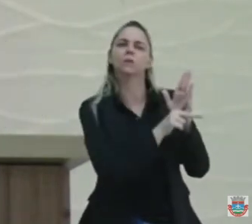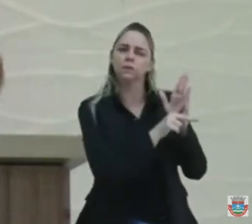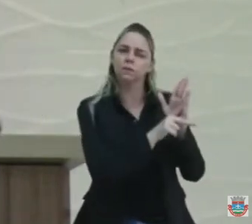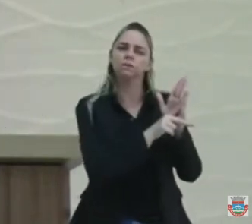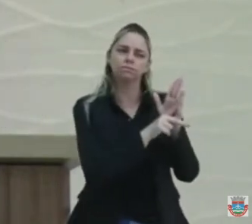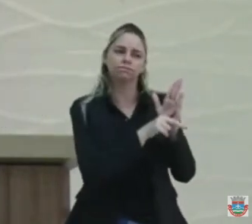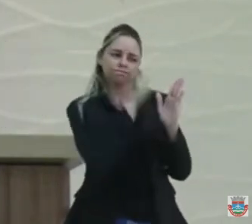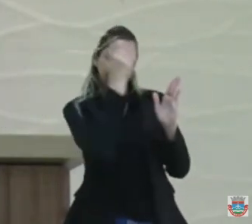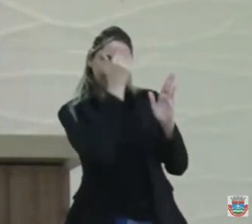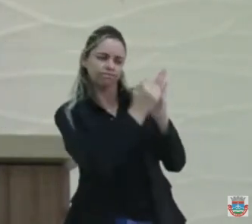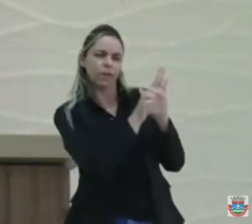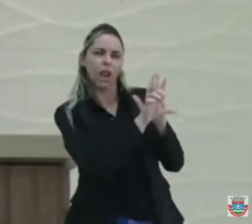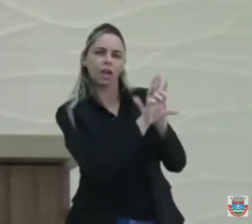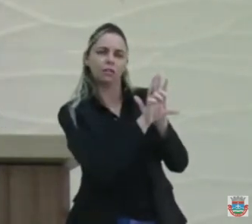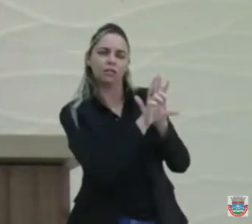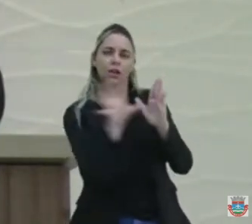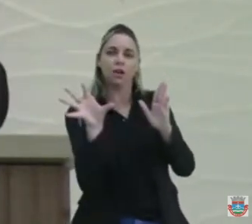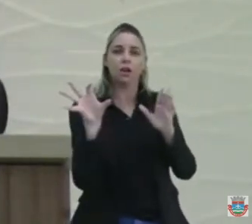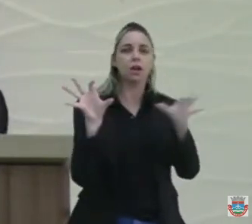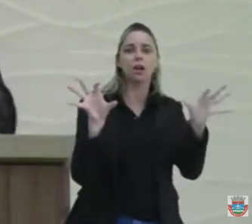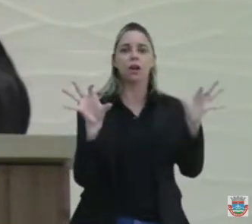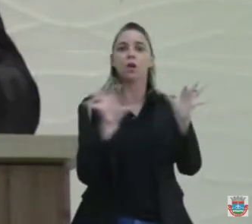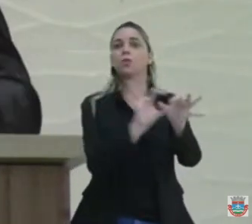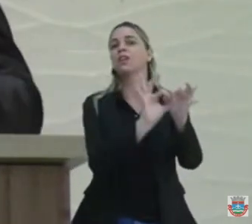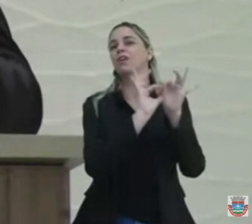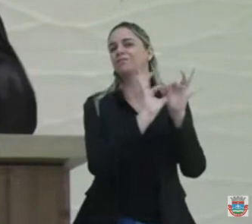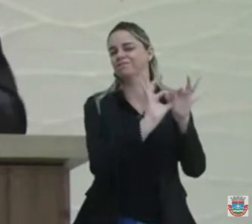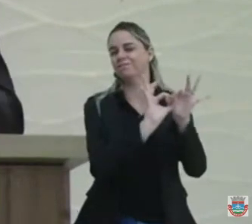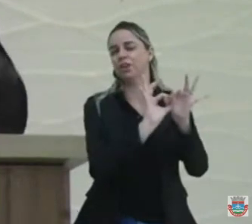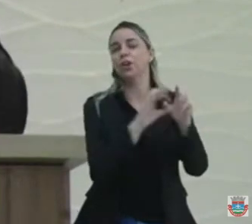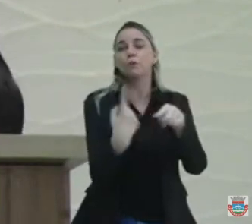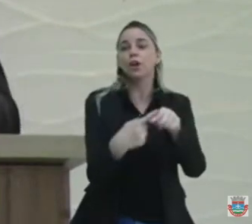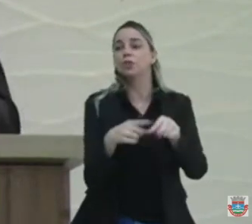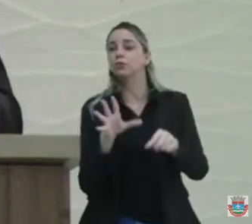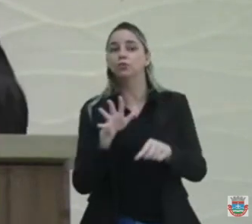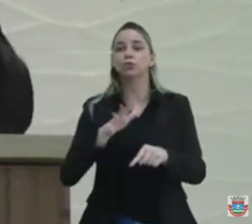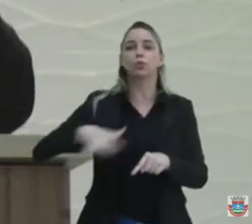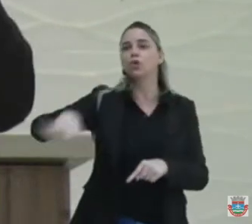todos esses fundos, porque todos prestam serviço